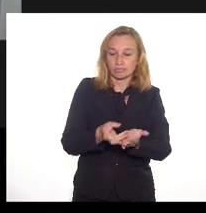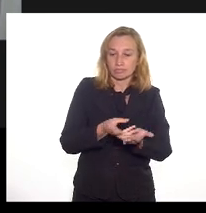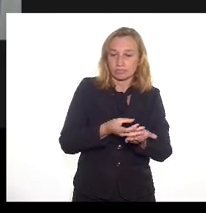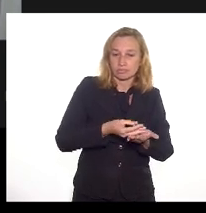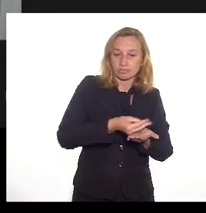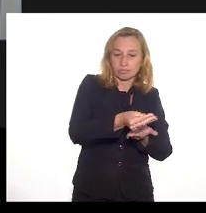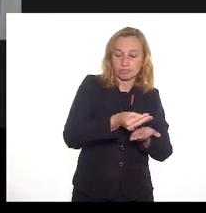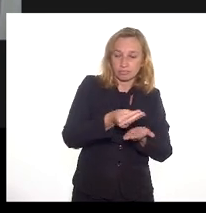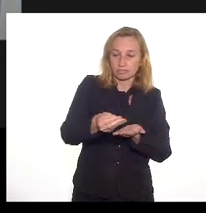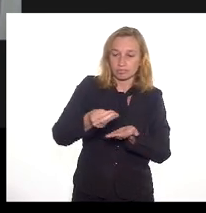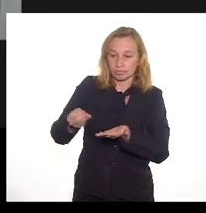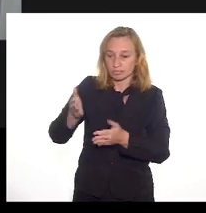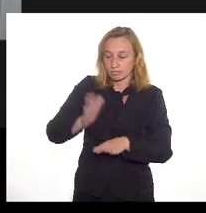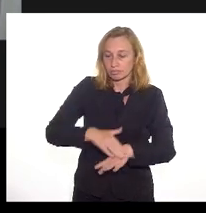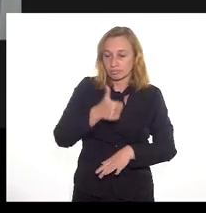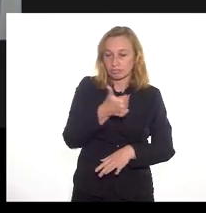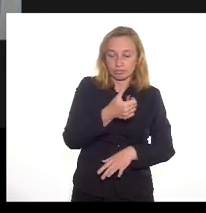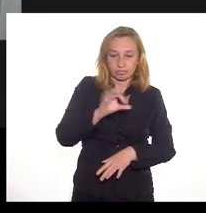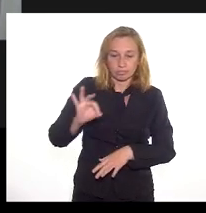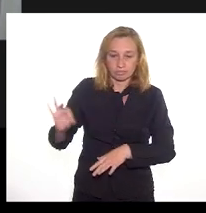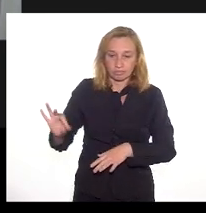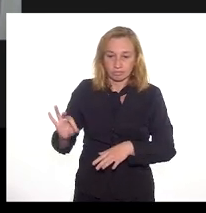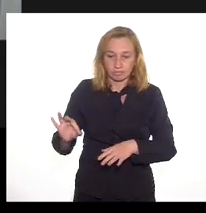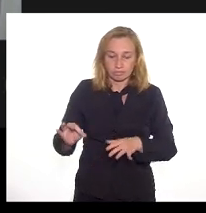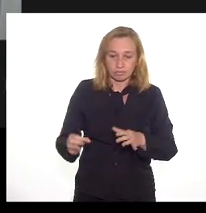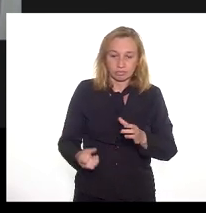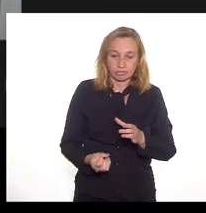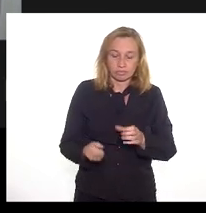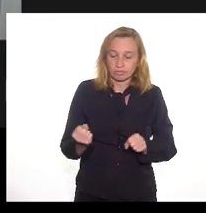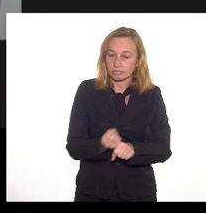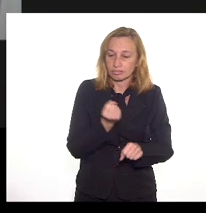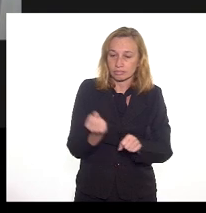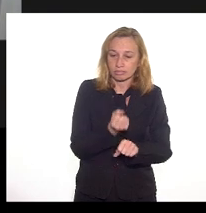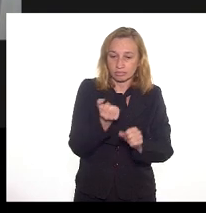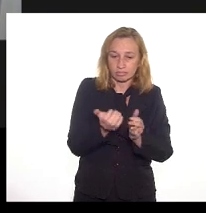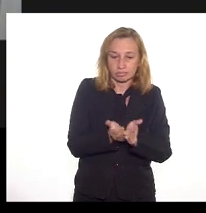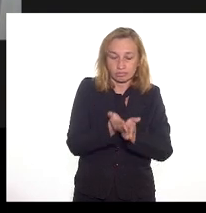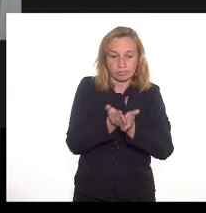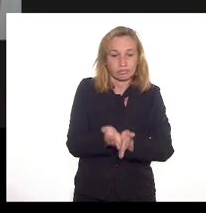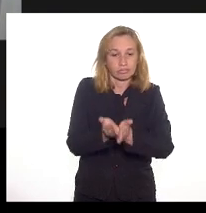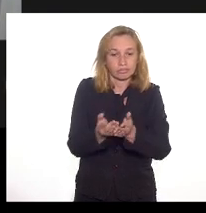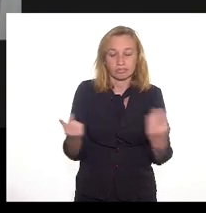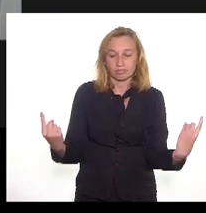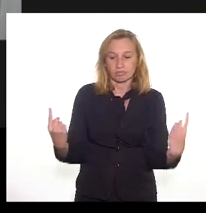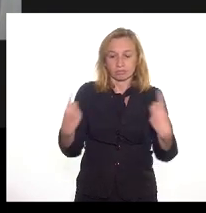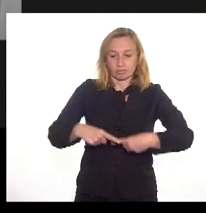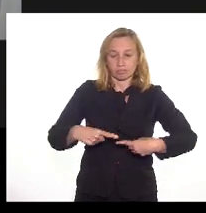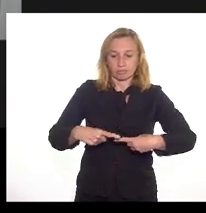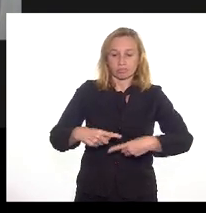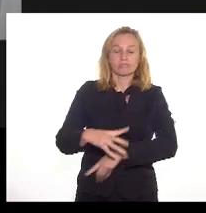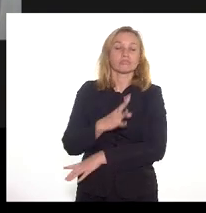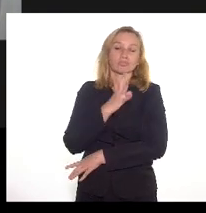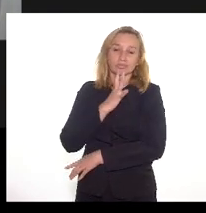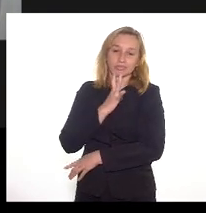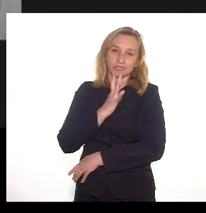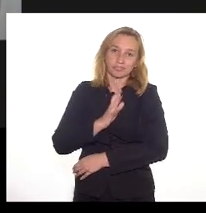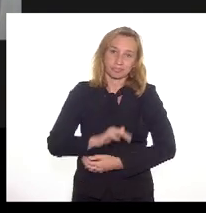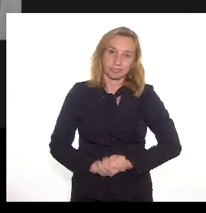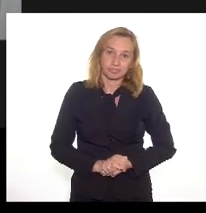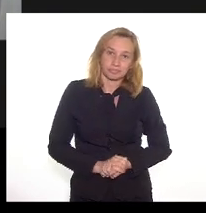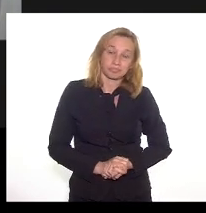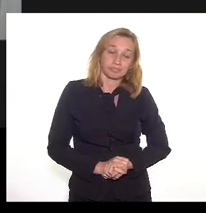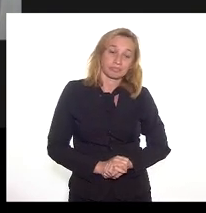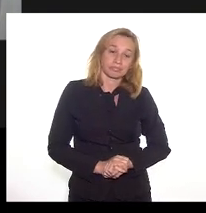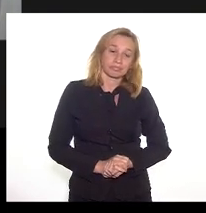100 barcos de apoio produzidos no Brasil com uma competitividade reconhecida.